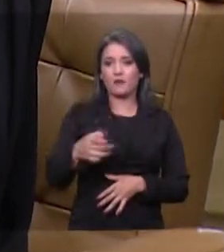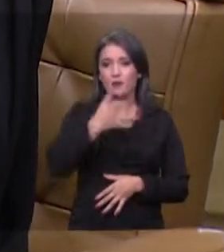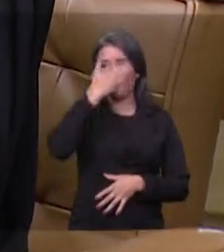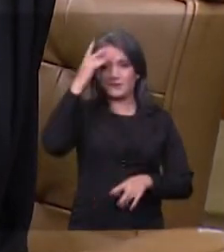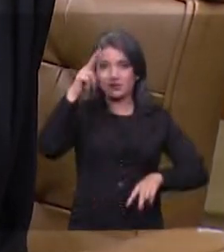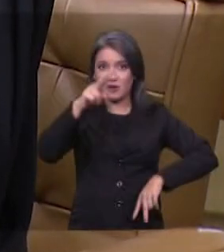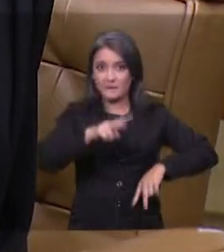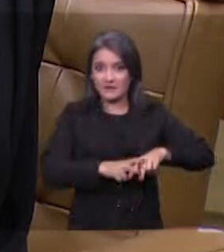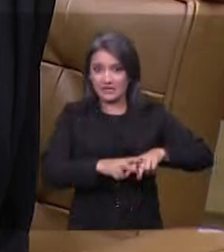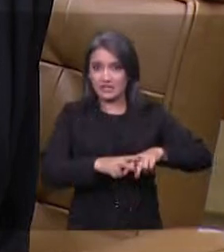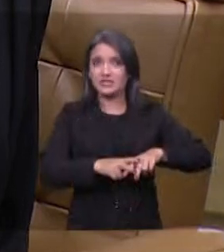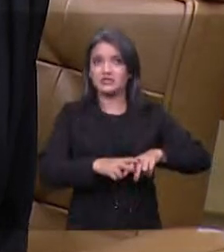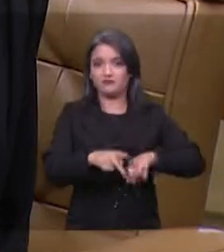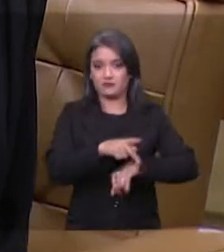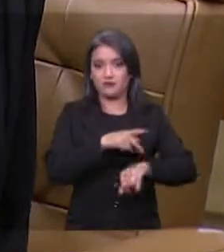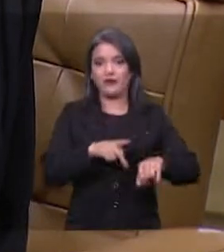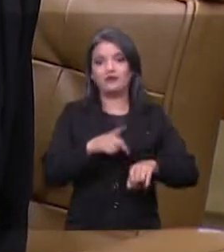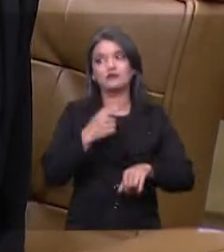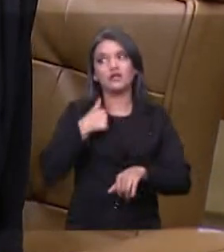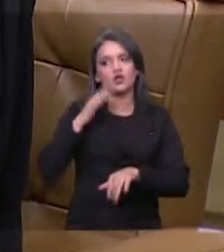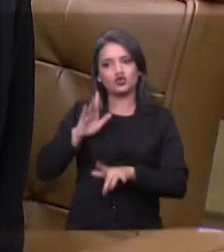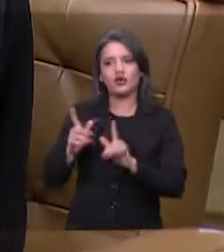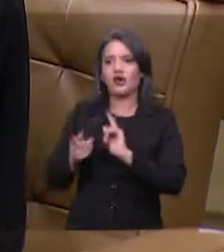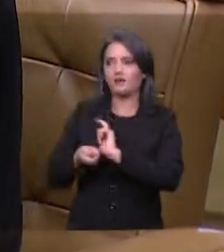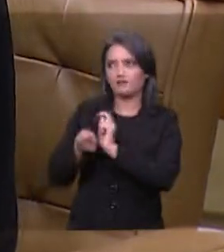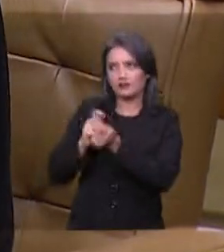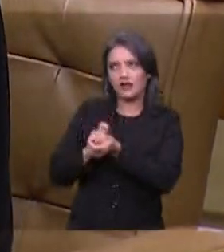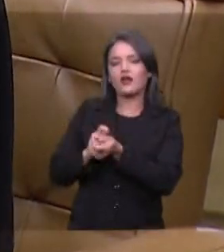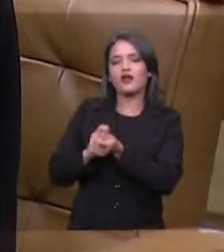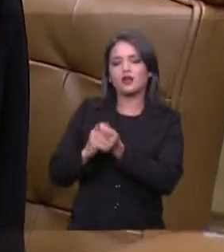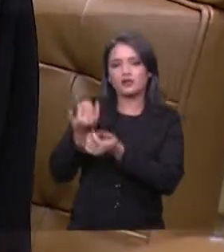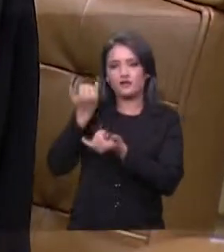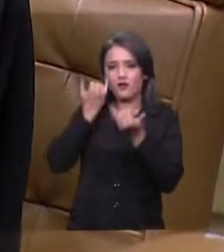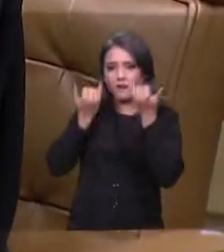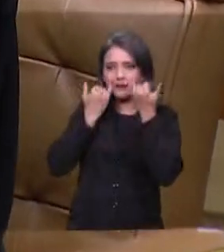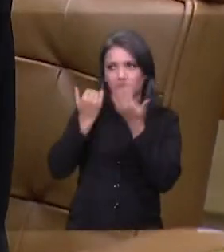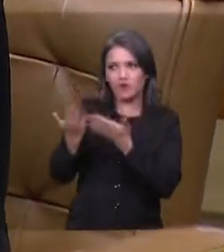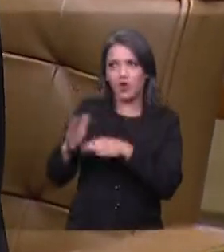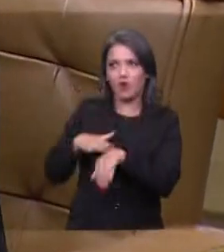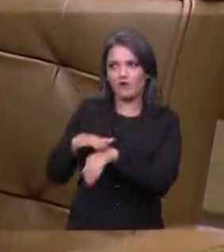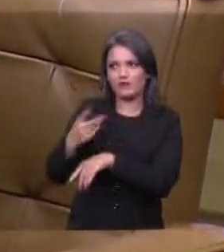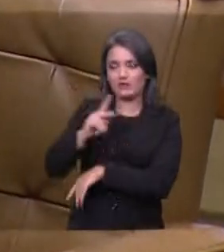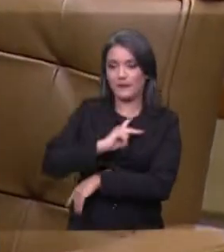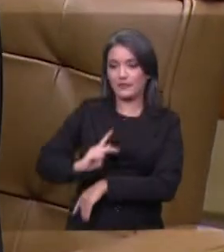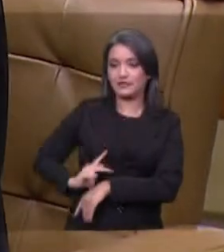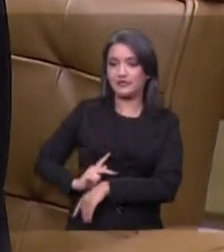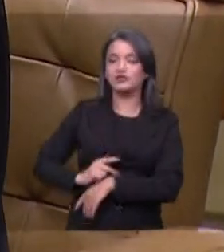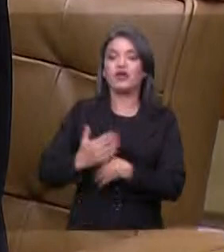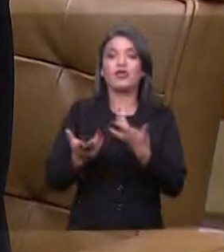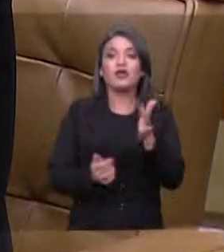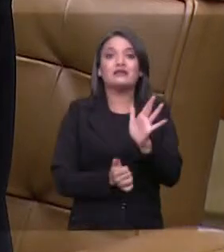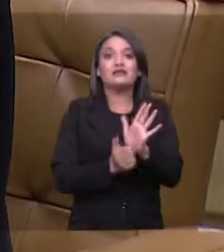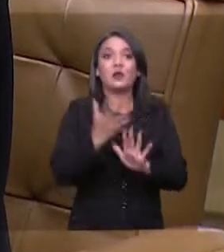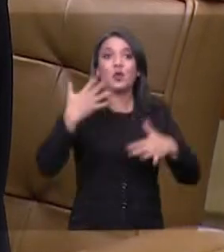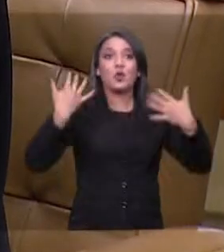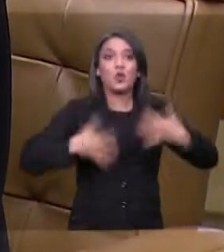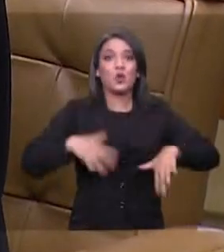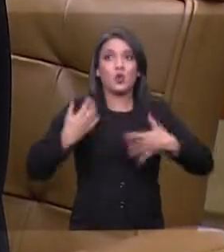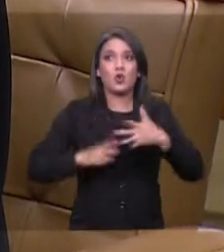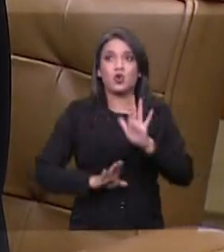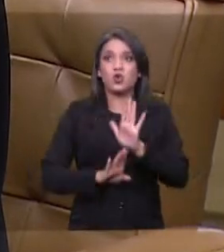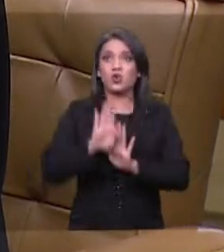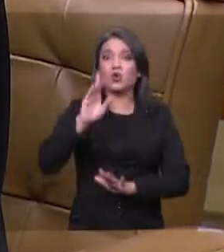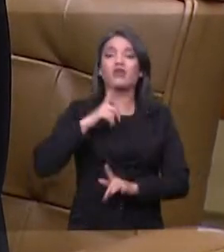foi ajustado a partir da conversa com Vossa Excelência. E esse índice altíssimo nos coloca em terceiro lugar